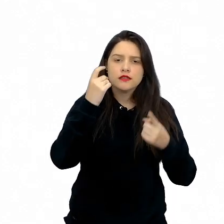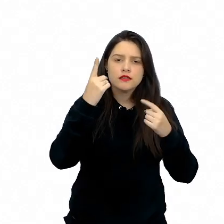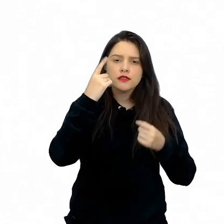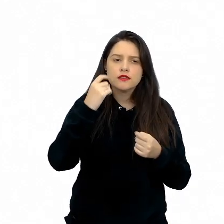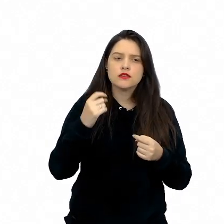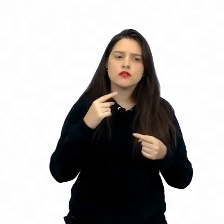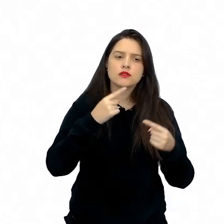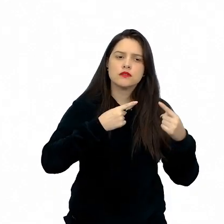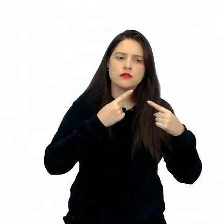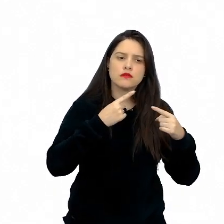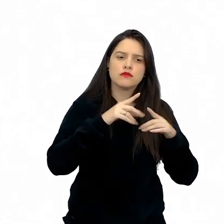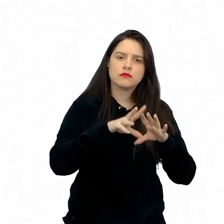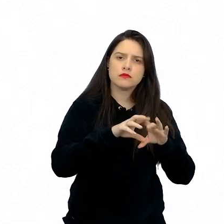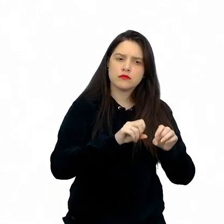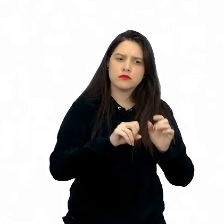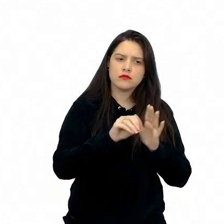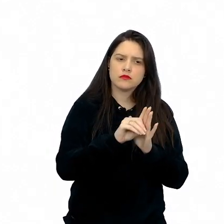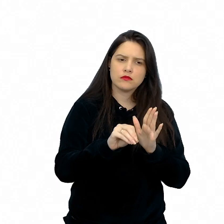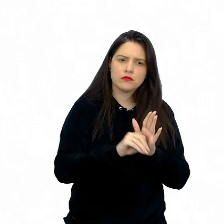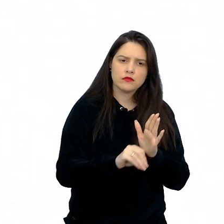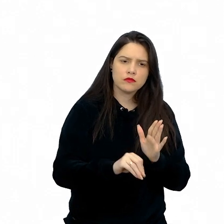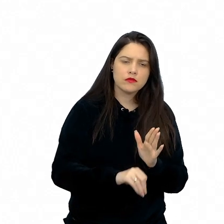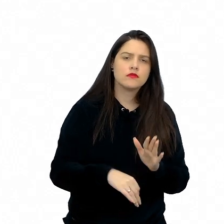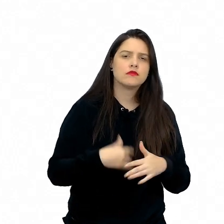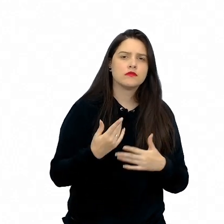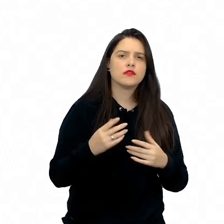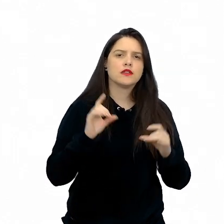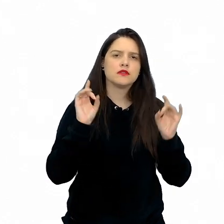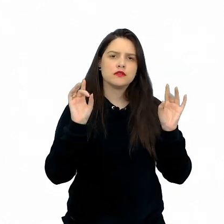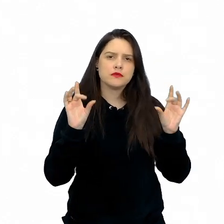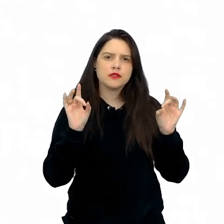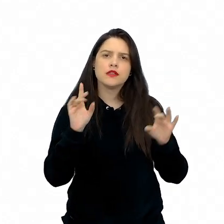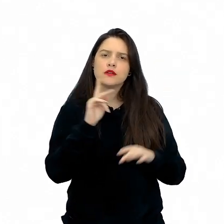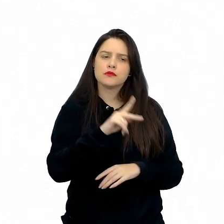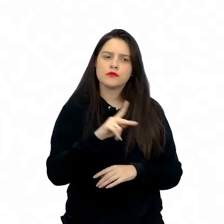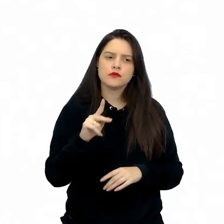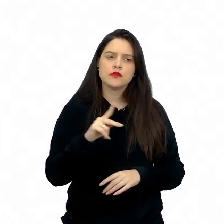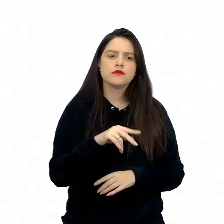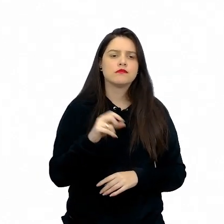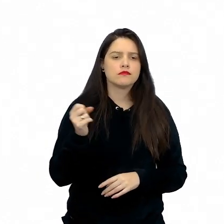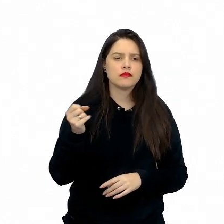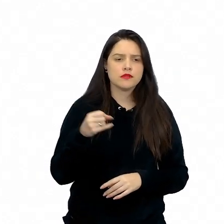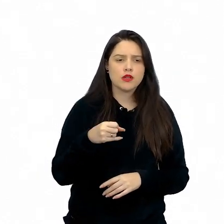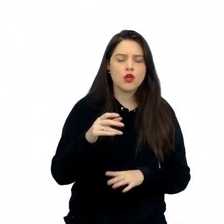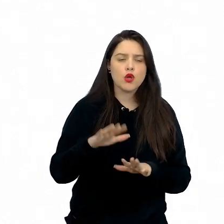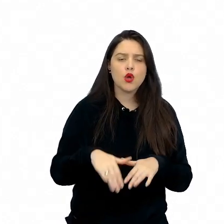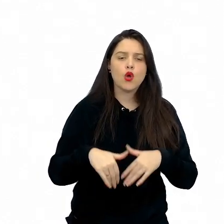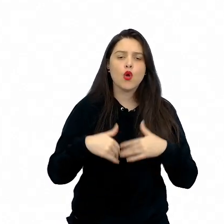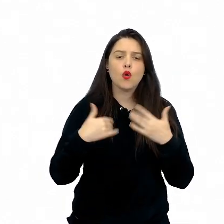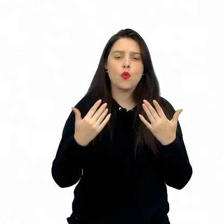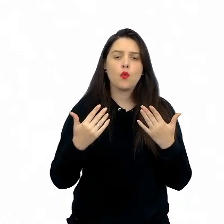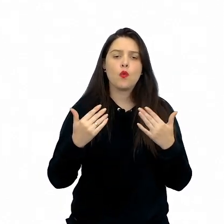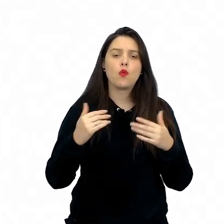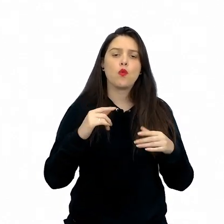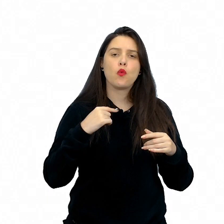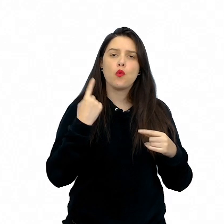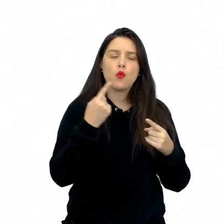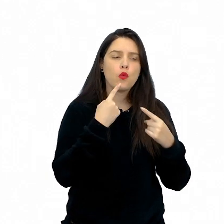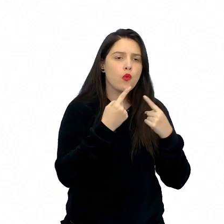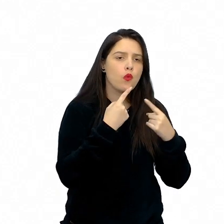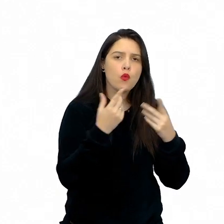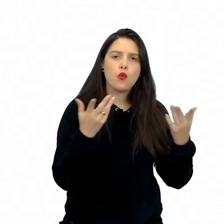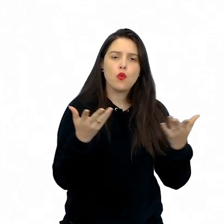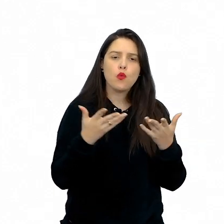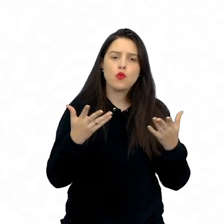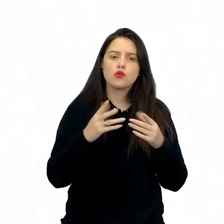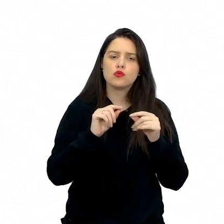formação de etapas para falar do conteúdo especializado do professor? Sim. Qual conteúdo a gente discutiu hoje?